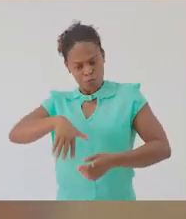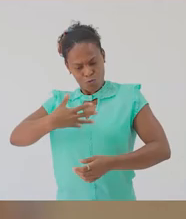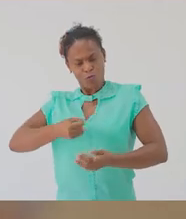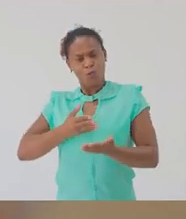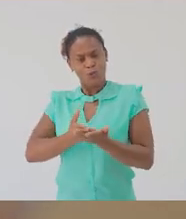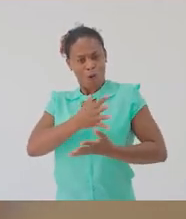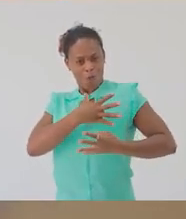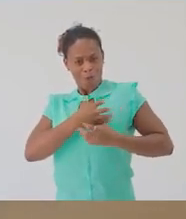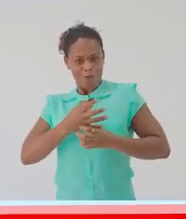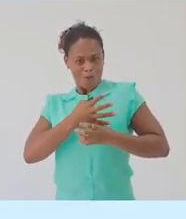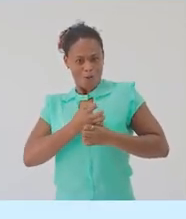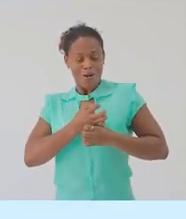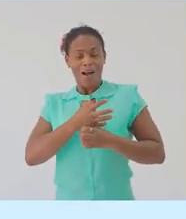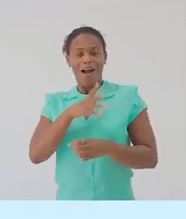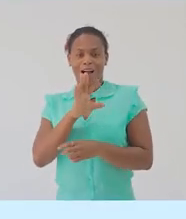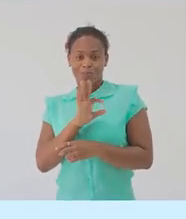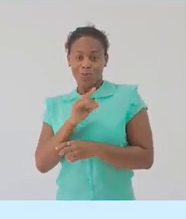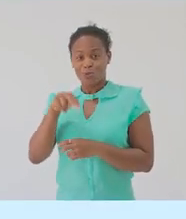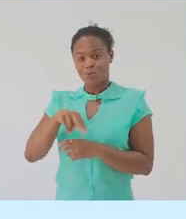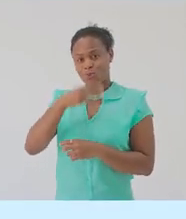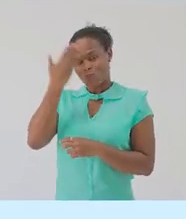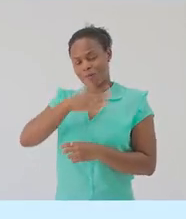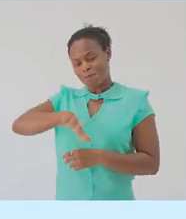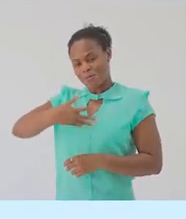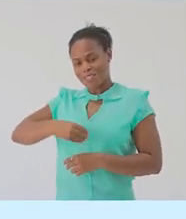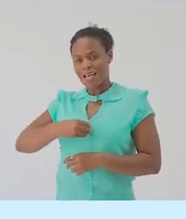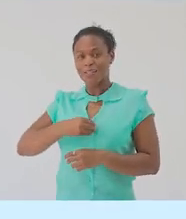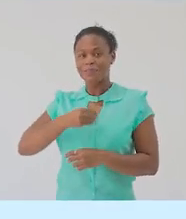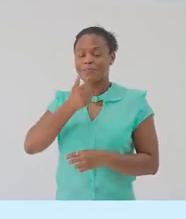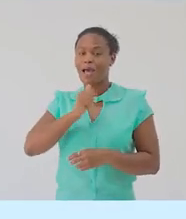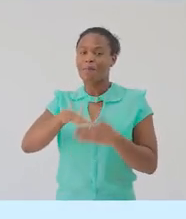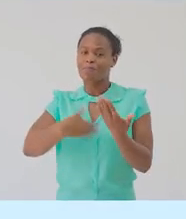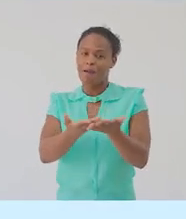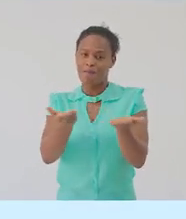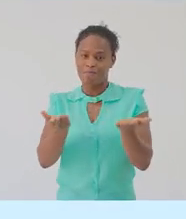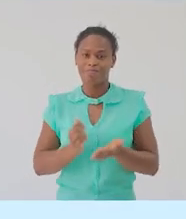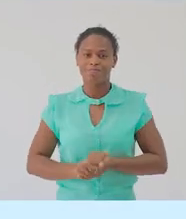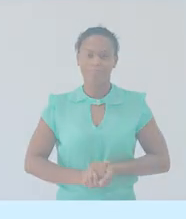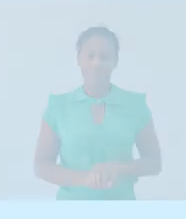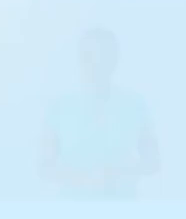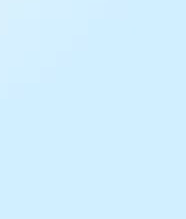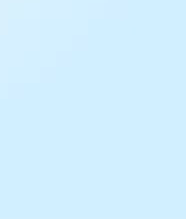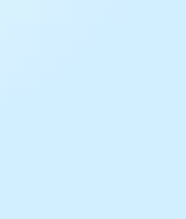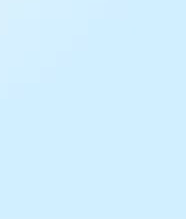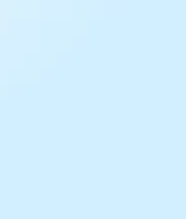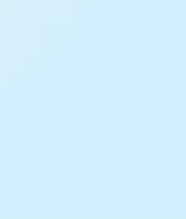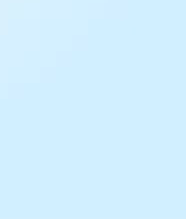pulsar. 14 de julho, Dia Mundial de Doador de Sangue.